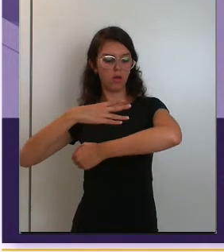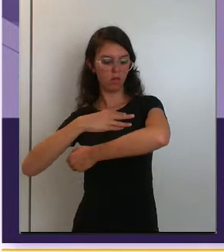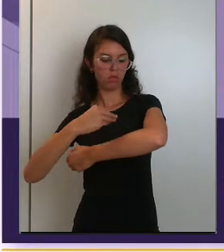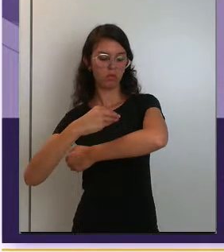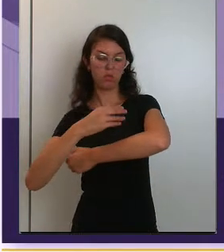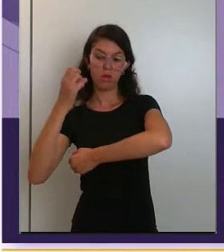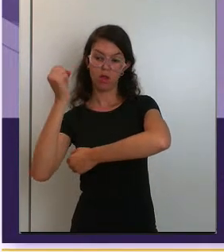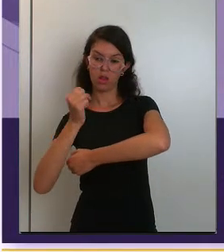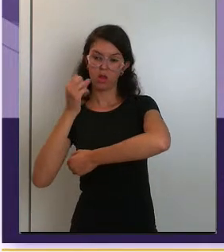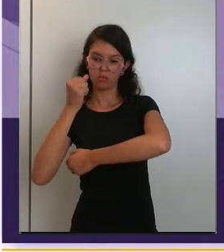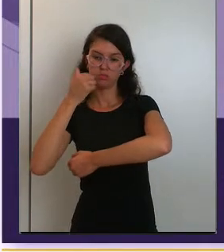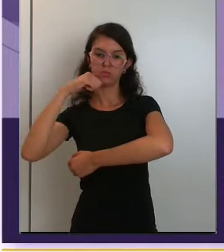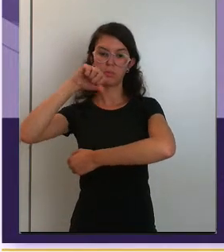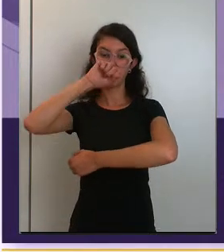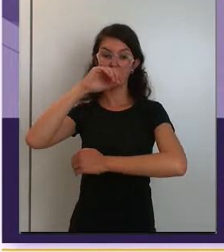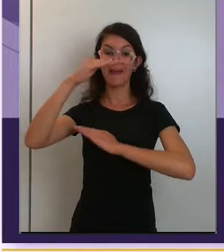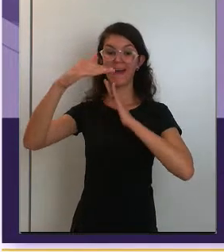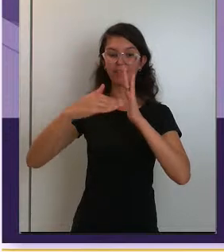né,